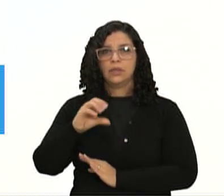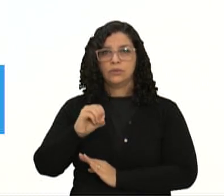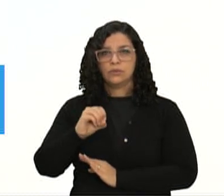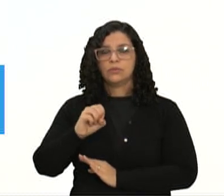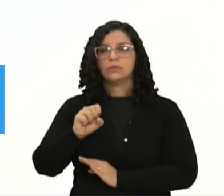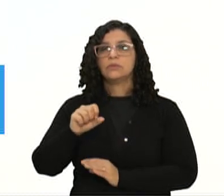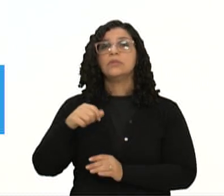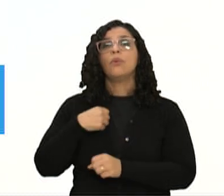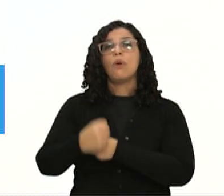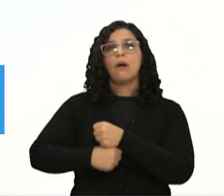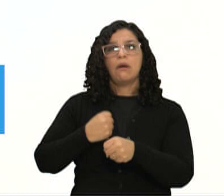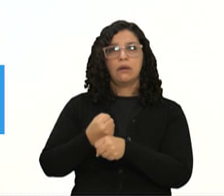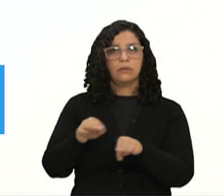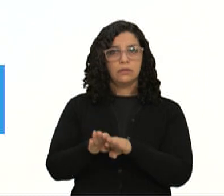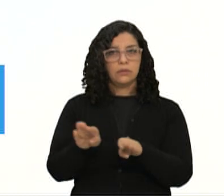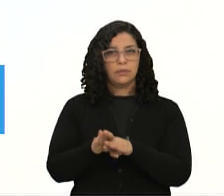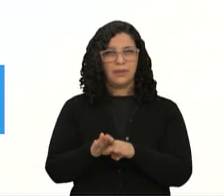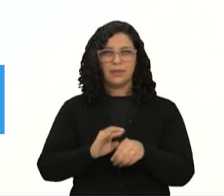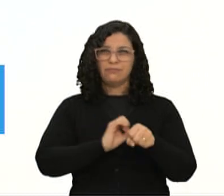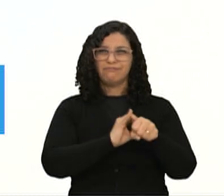o ano,